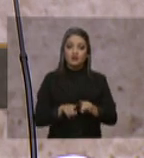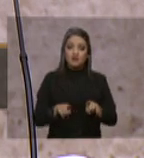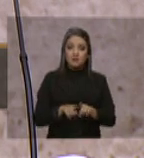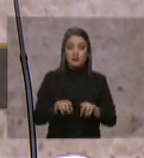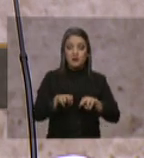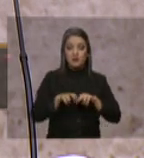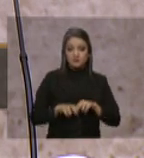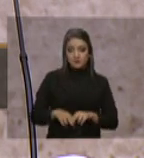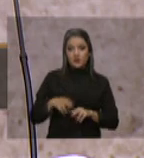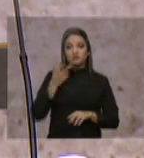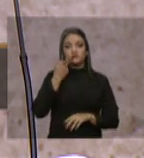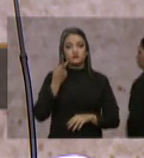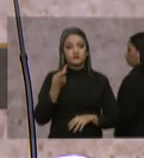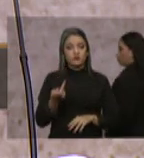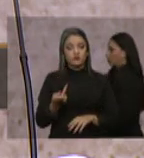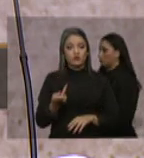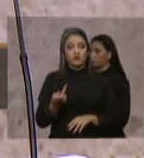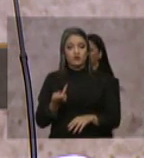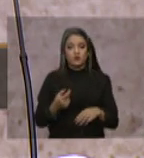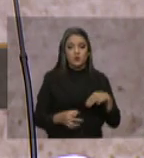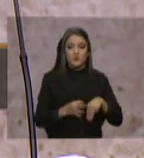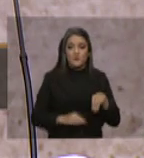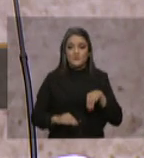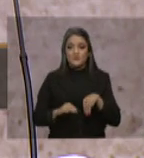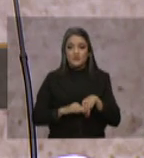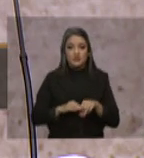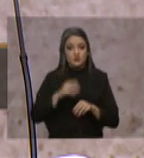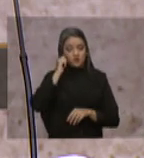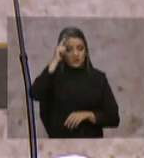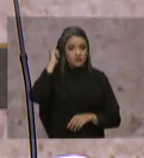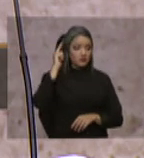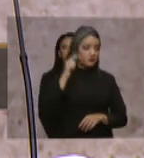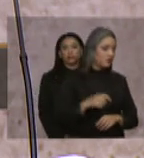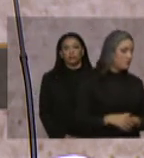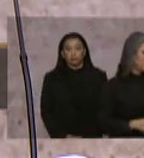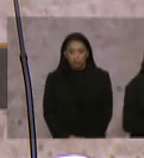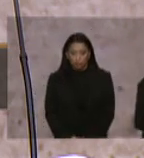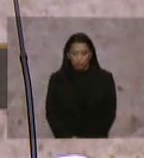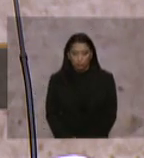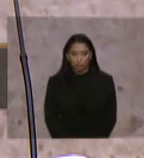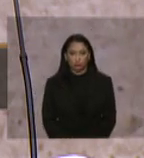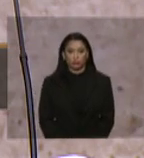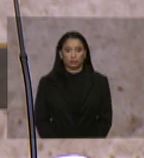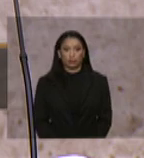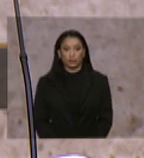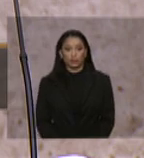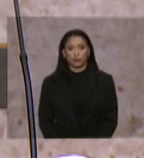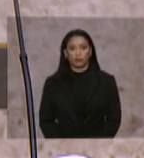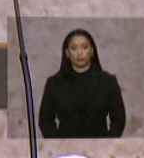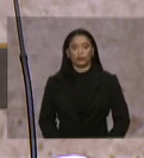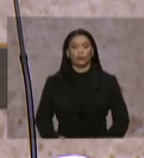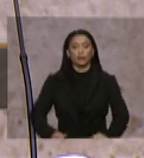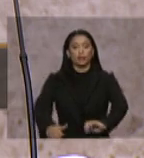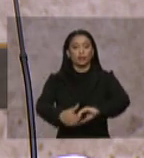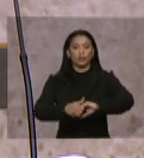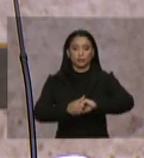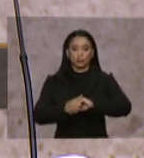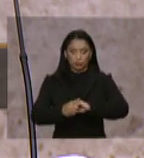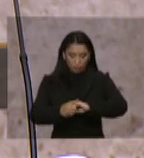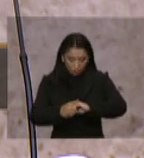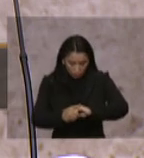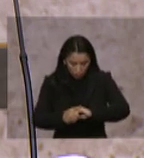trazida de prioridade pelo pelo Ministro Victor cumprimento Ministro Gilmar